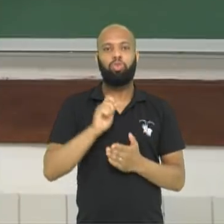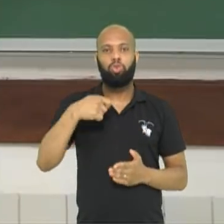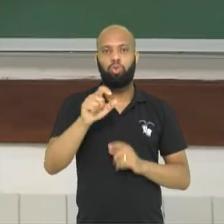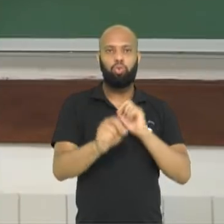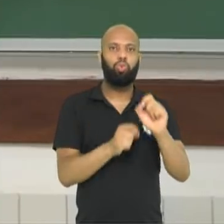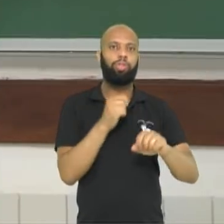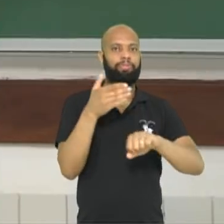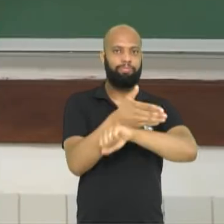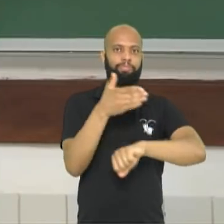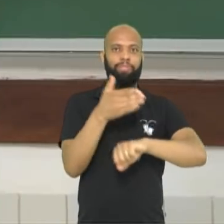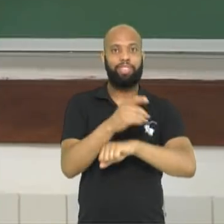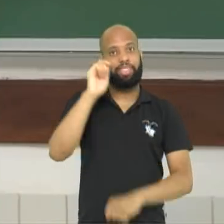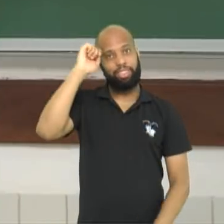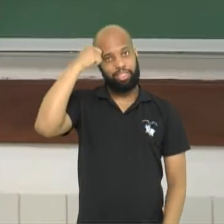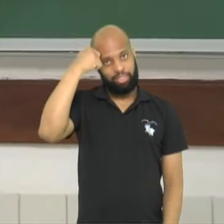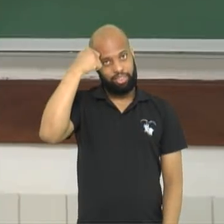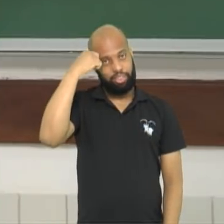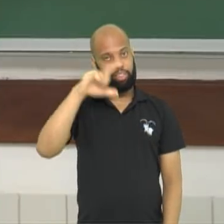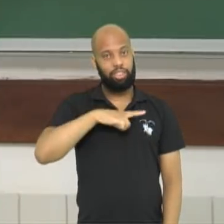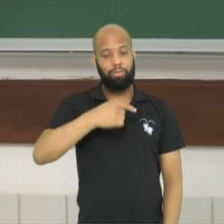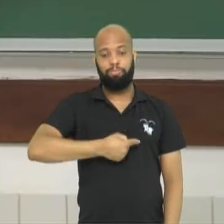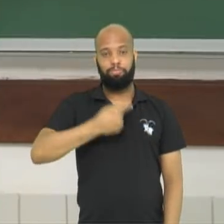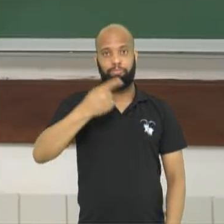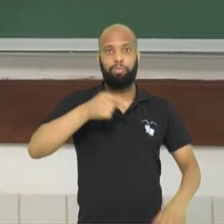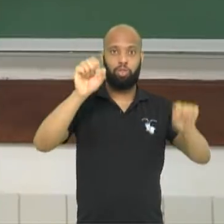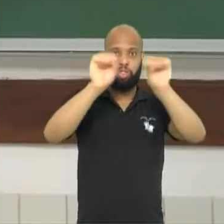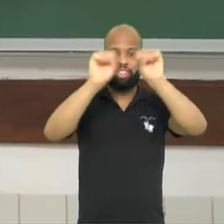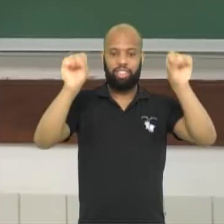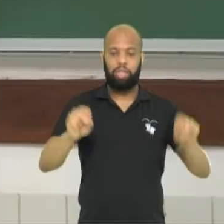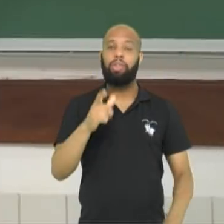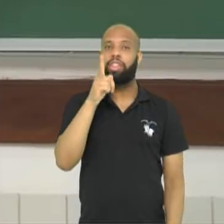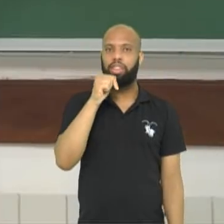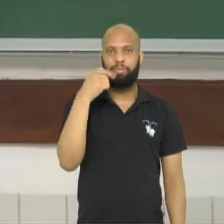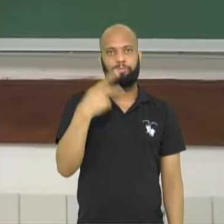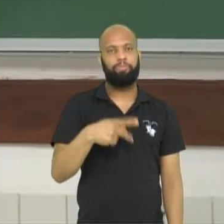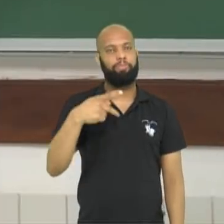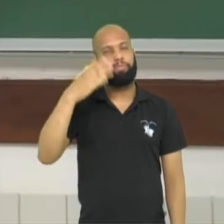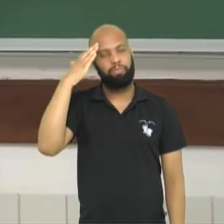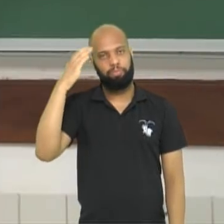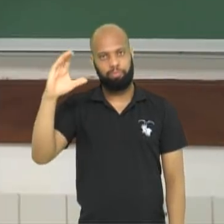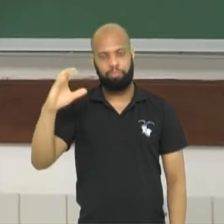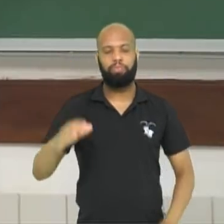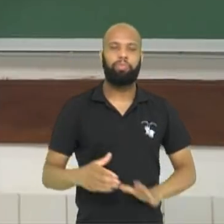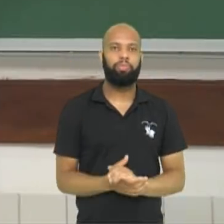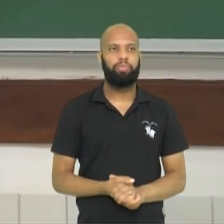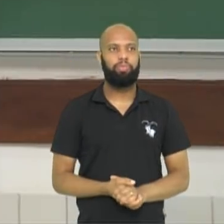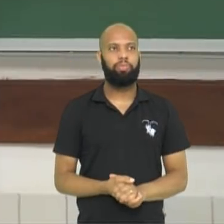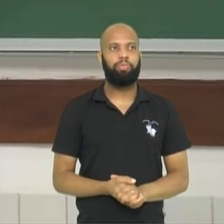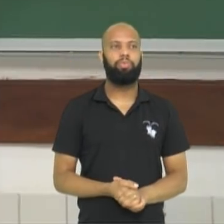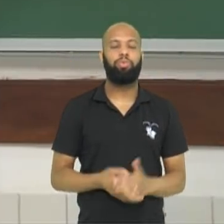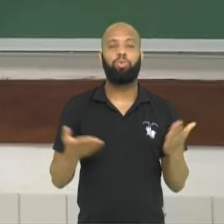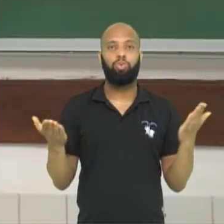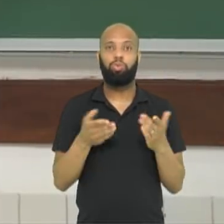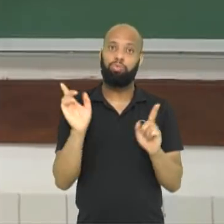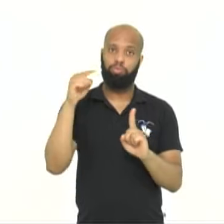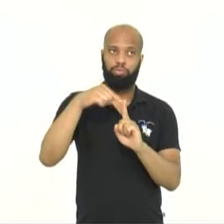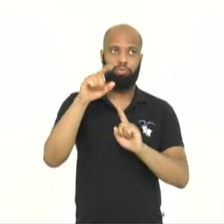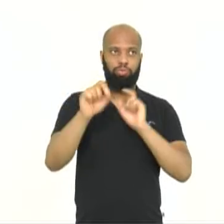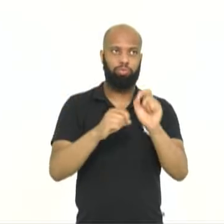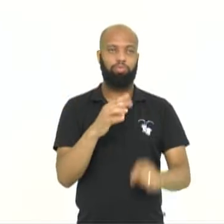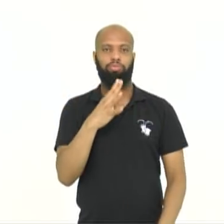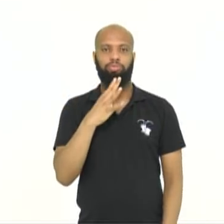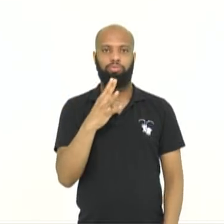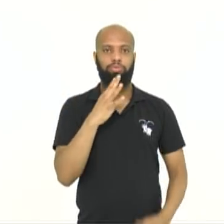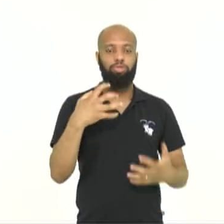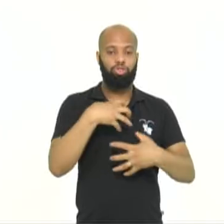a participação do negro no primeiro sistema de abastecimento da cidade de Curitiba. Tá? E os objetivos da aula de hoje é